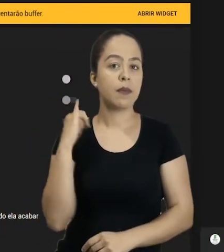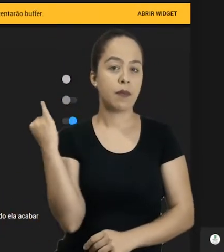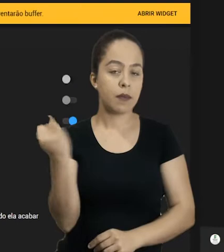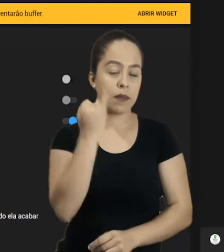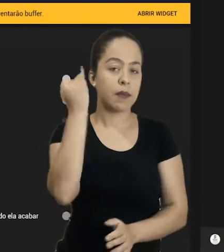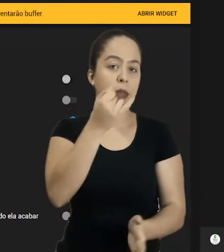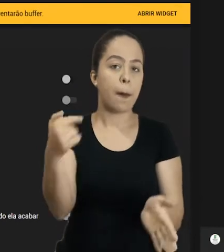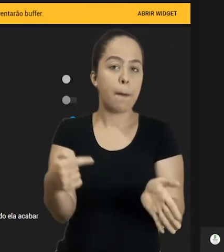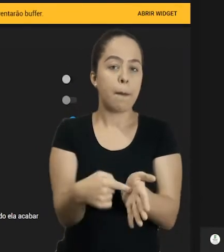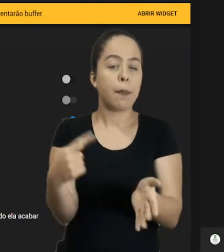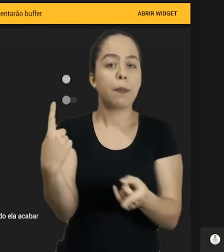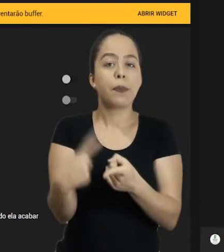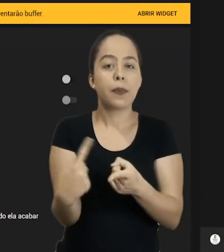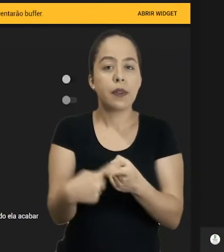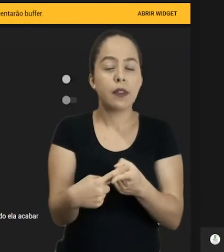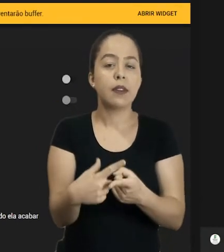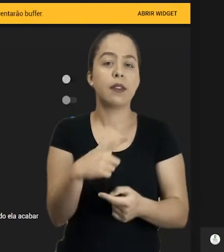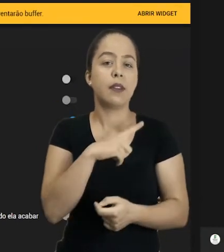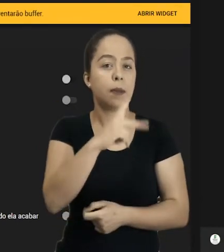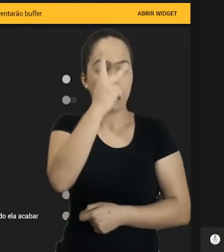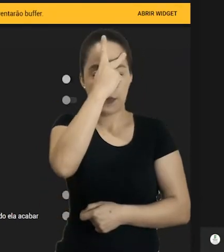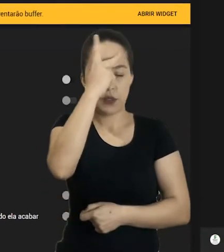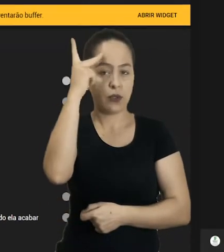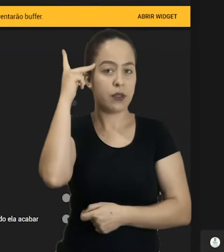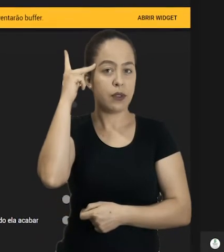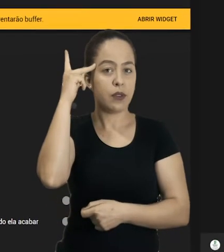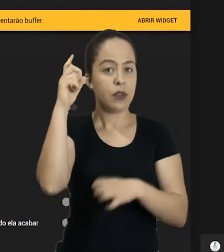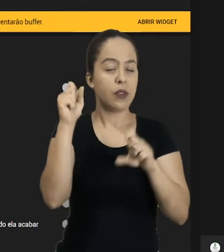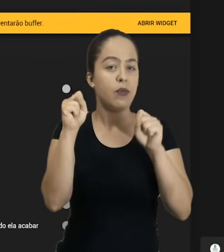Então é importante marcar isso aqui, porque senão o pessoal